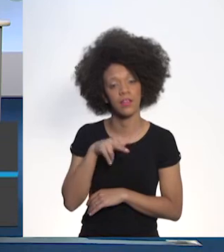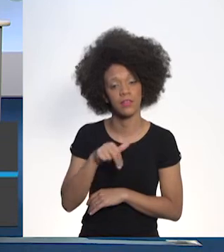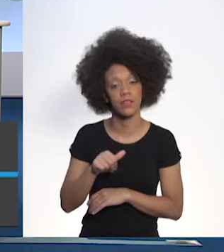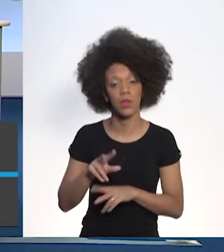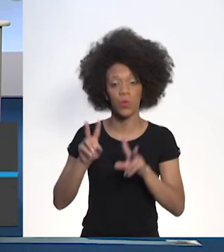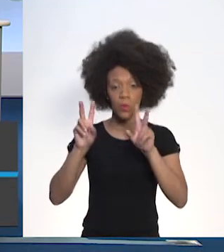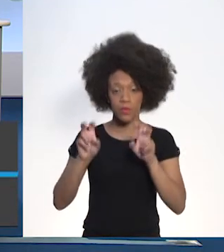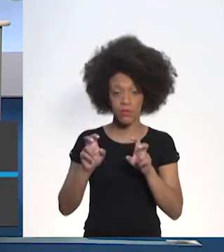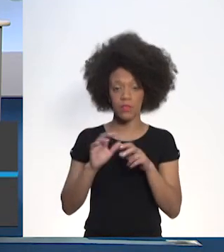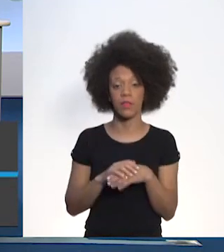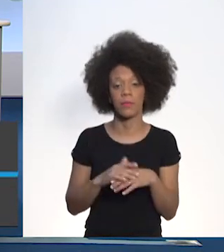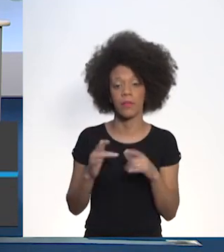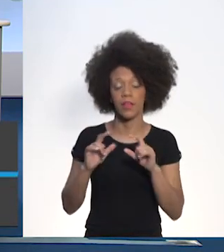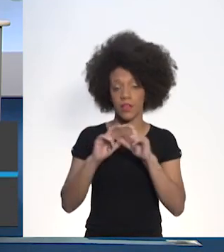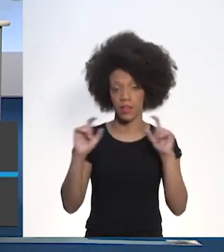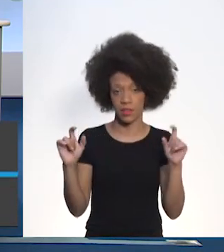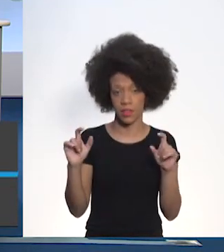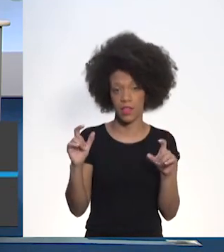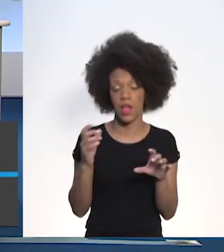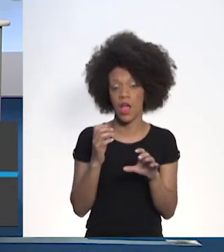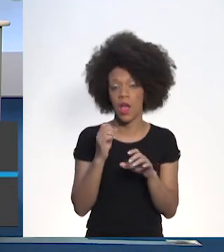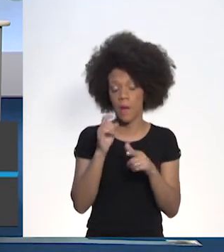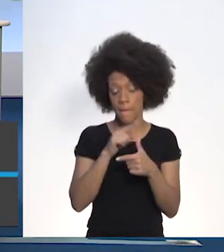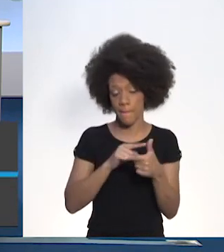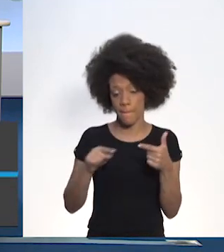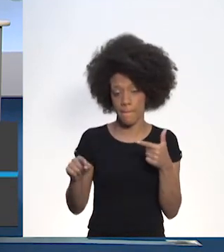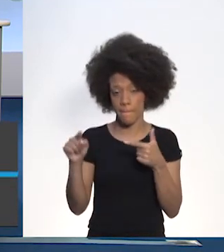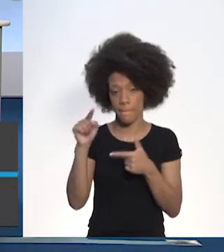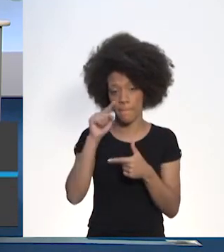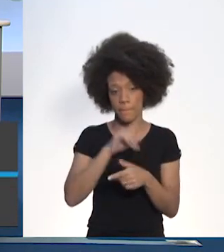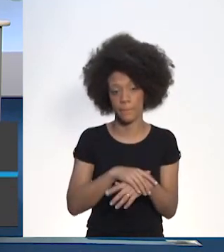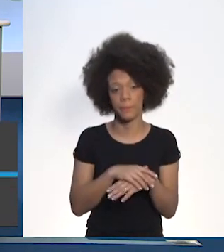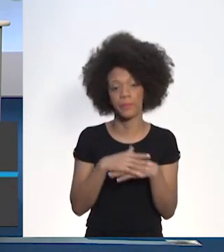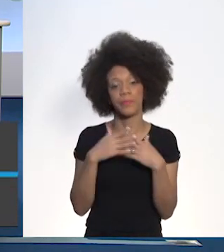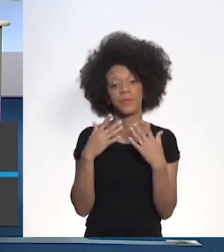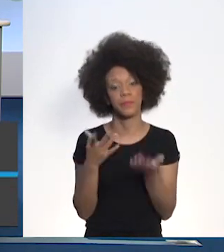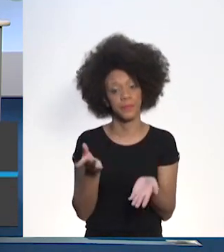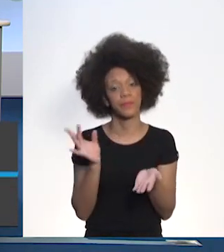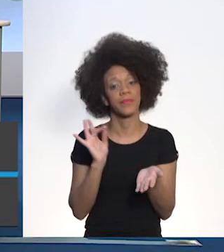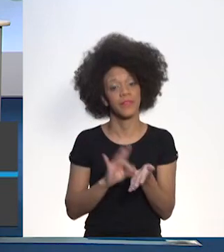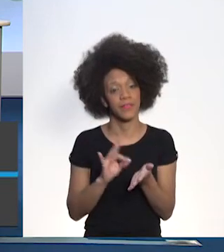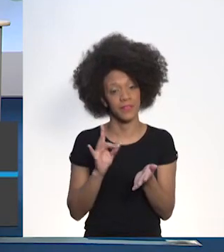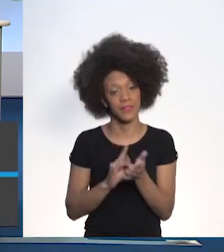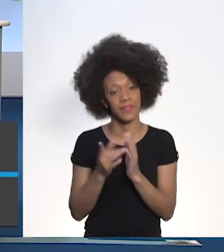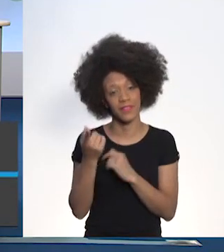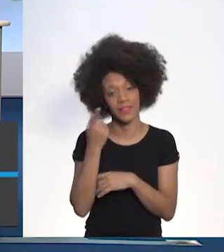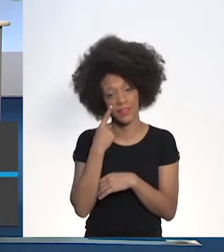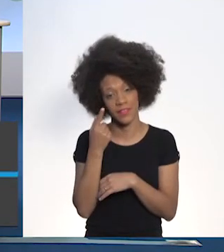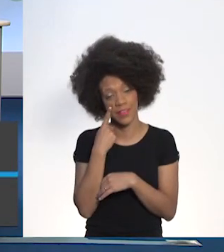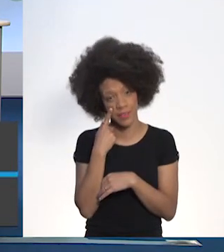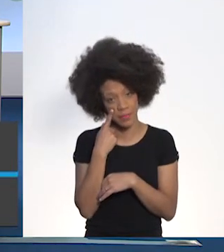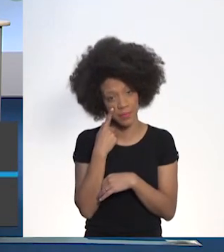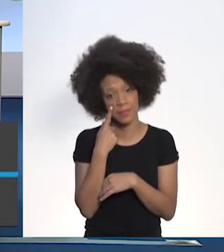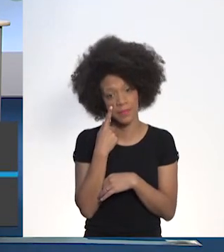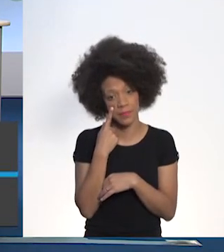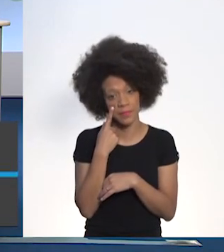tema na tela está grandezas proporcionais. Verdade, Pro? Acabei de ver isso. Tá